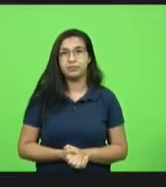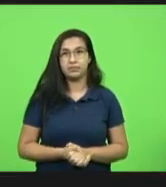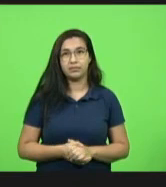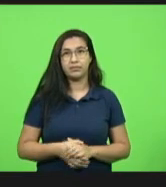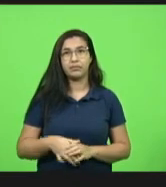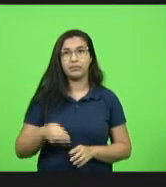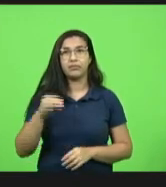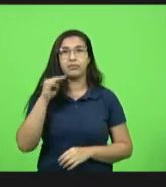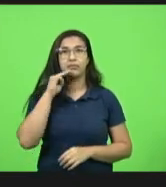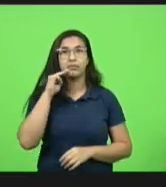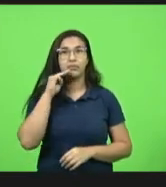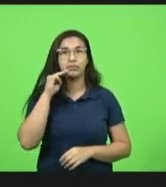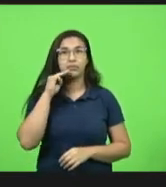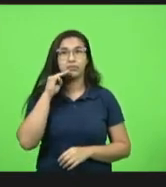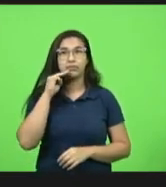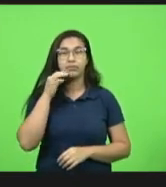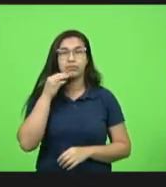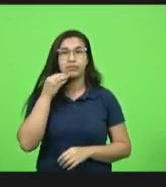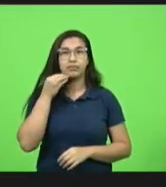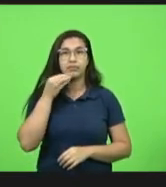Fengler.